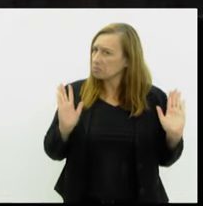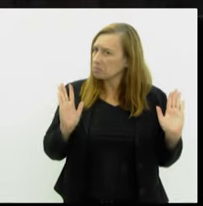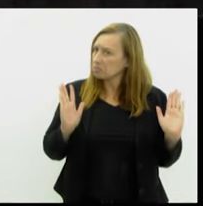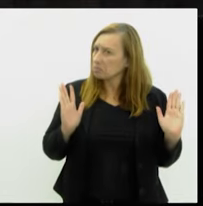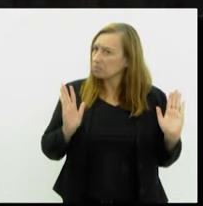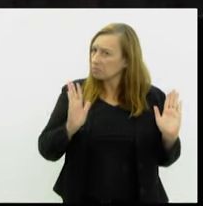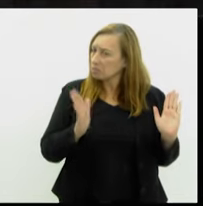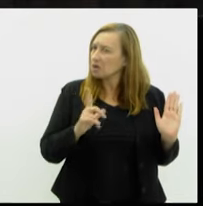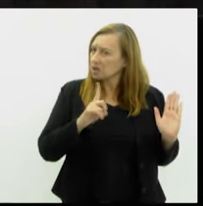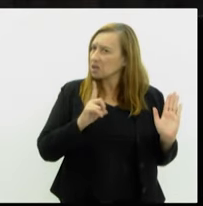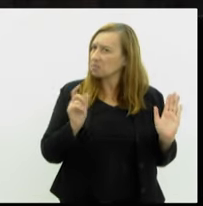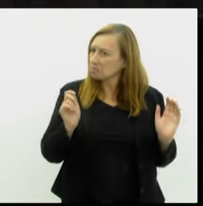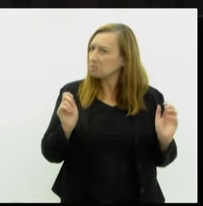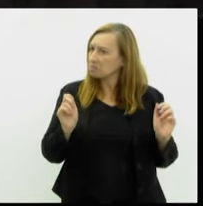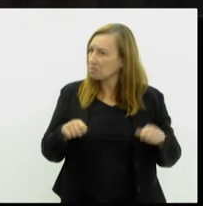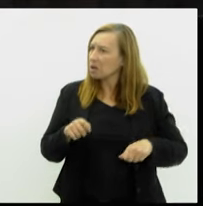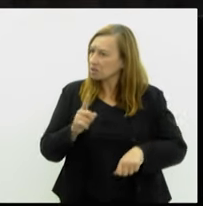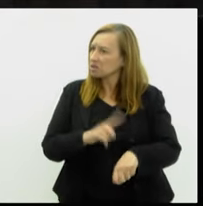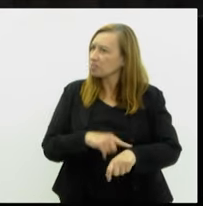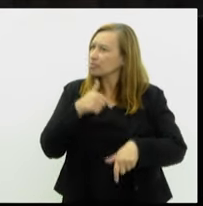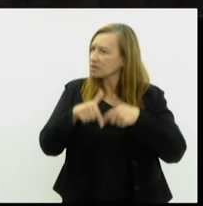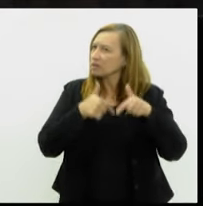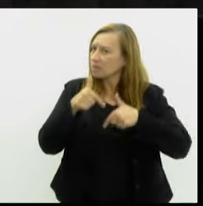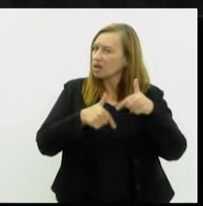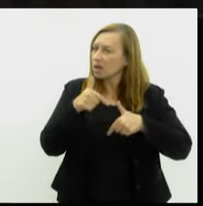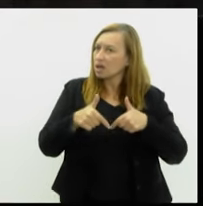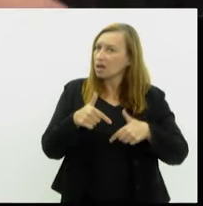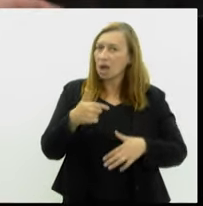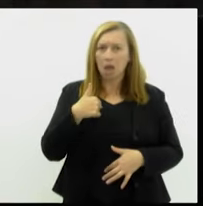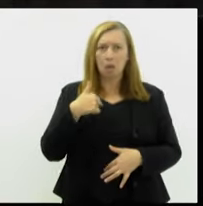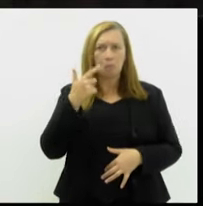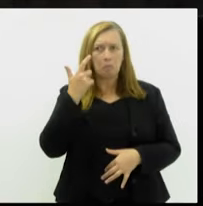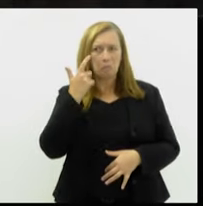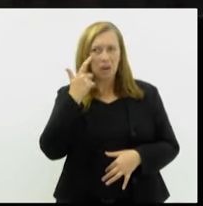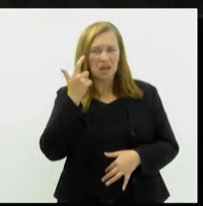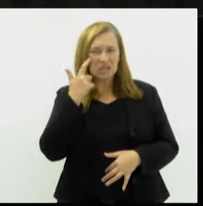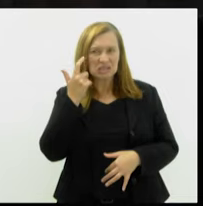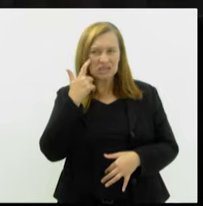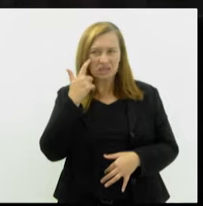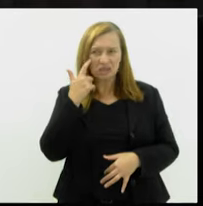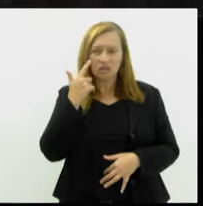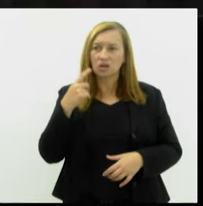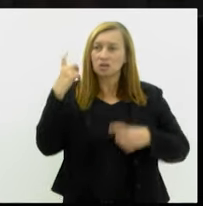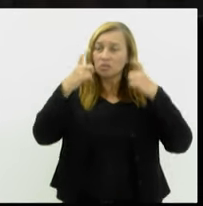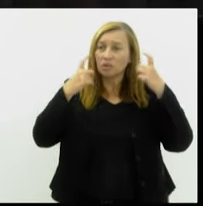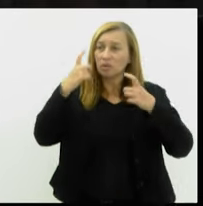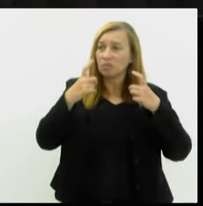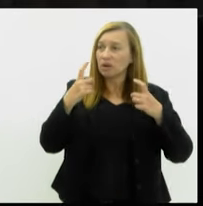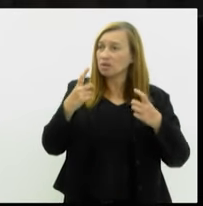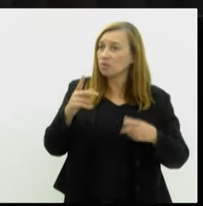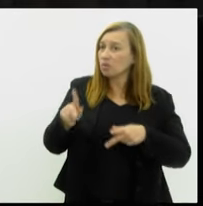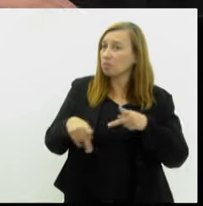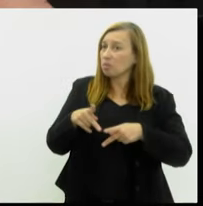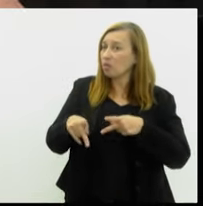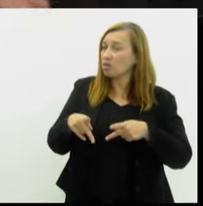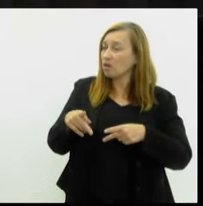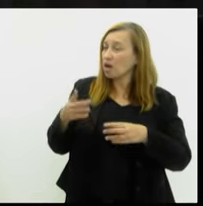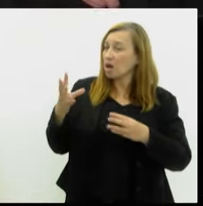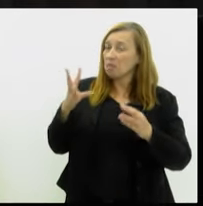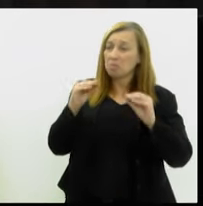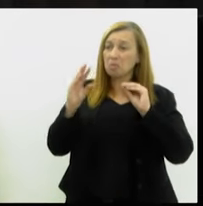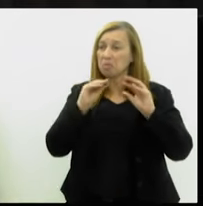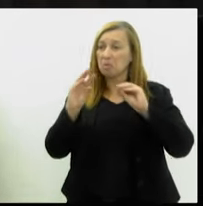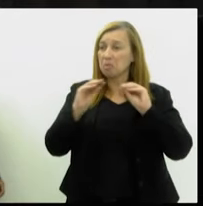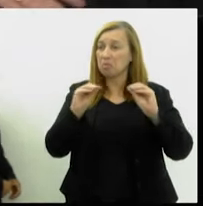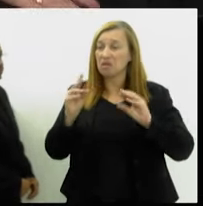temos bastante tempo para trabalhar. Eu não estou nem pensando em eleição, eu estou preocupado porque esse pessoal fica fazendo propaganda